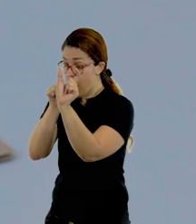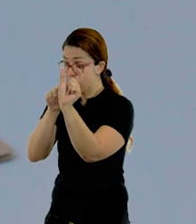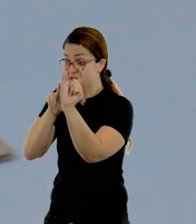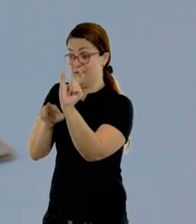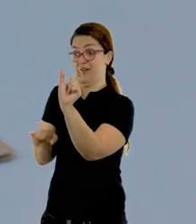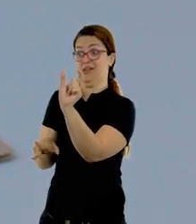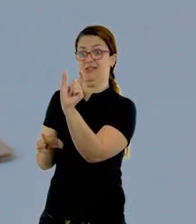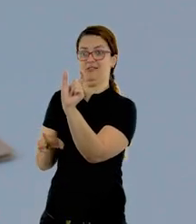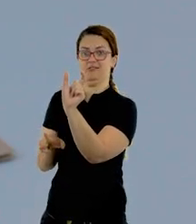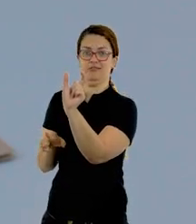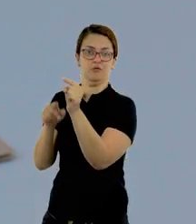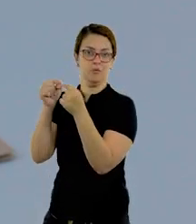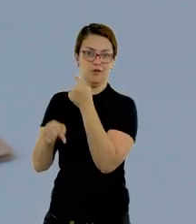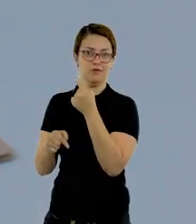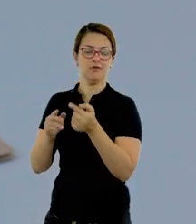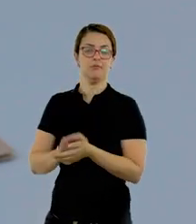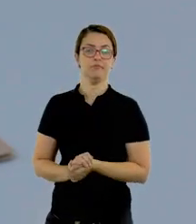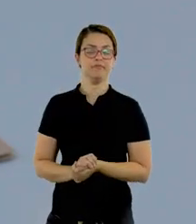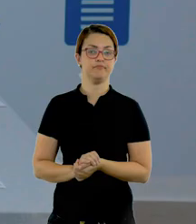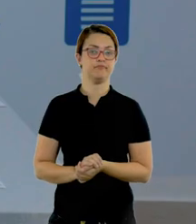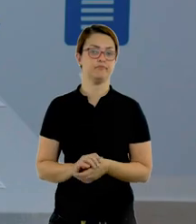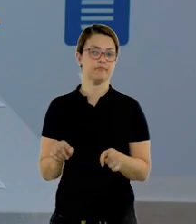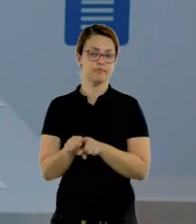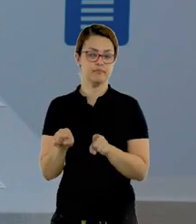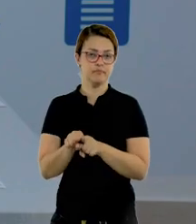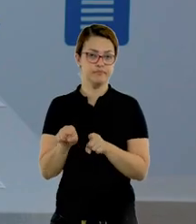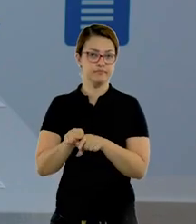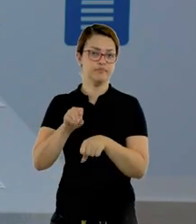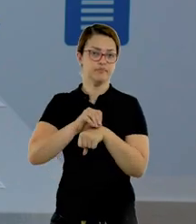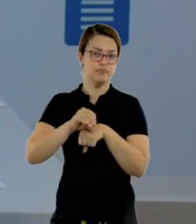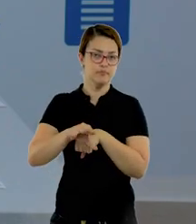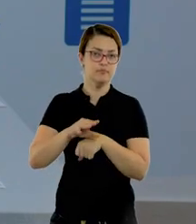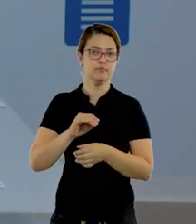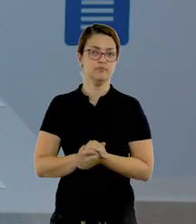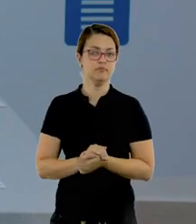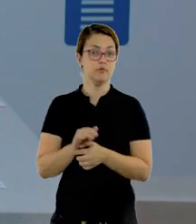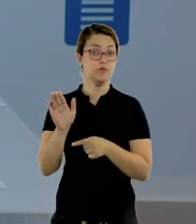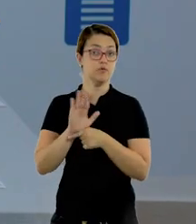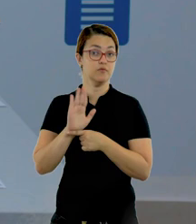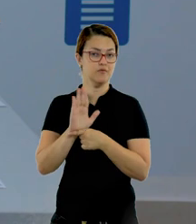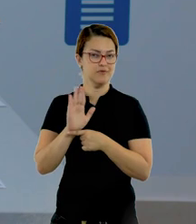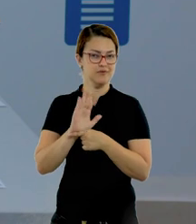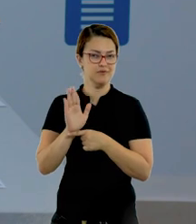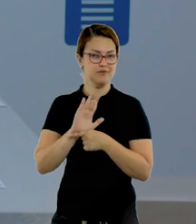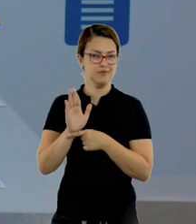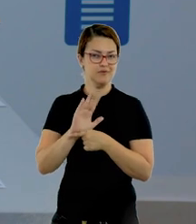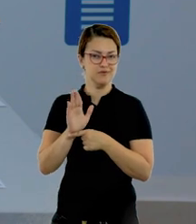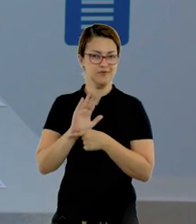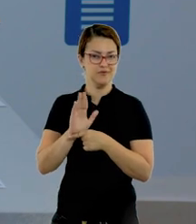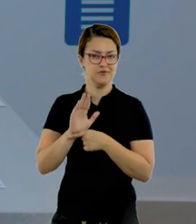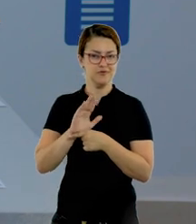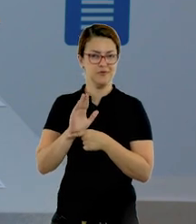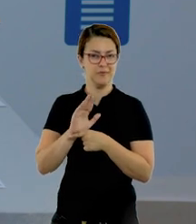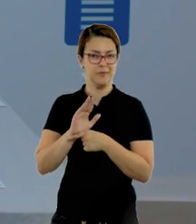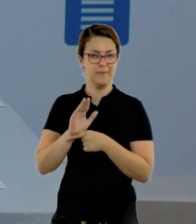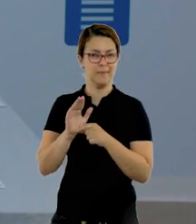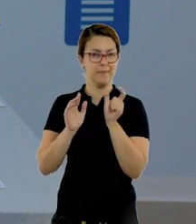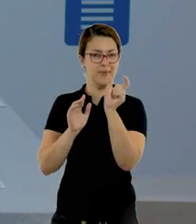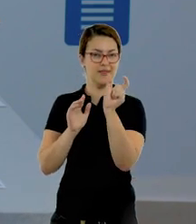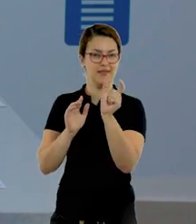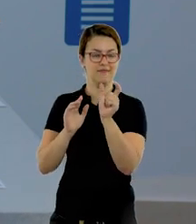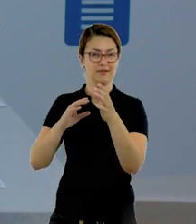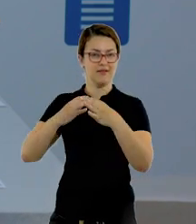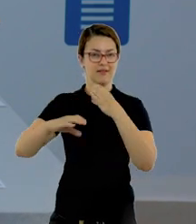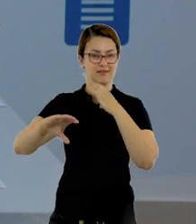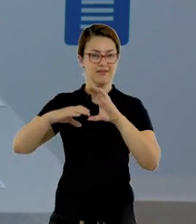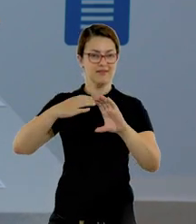correspondência entre uma letra e outra. Ainda nessa proposta, tem uma sugestão de um vídeo da palavra cantada